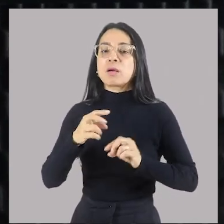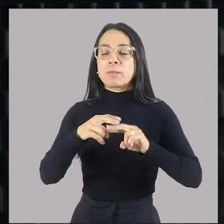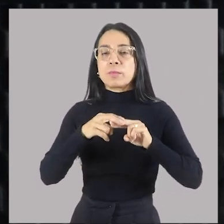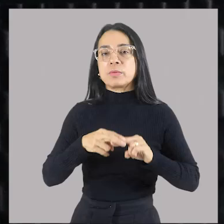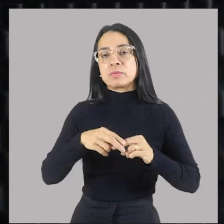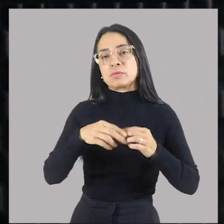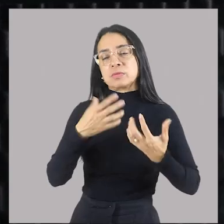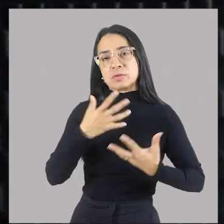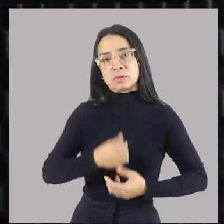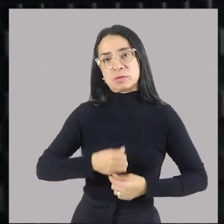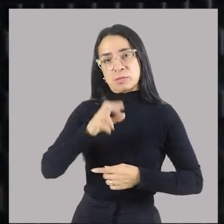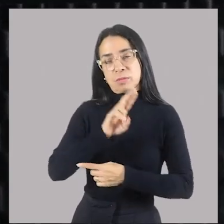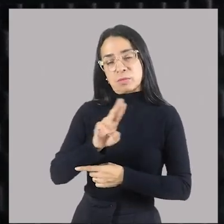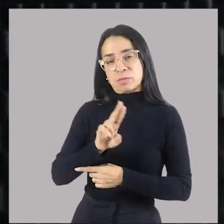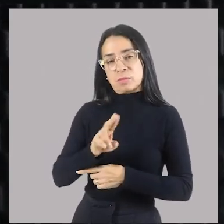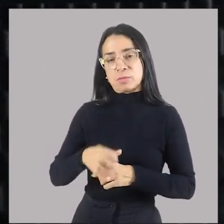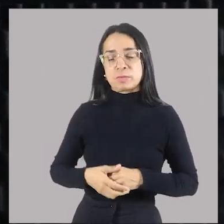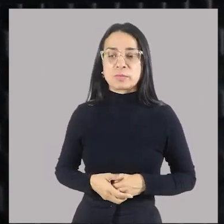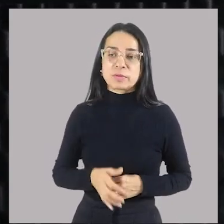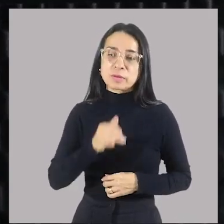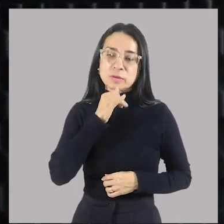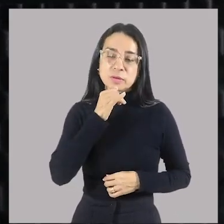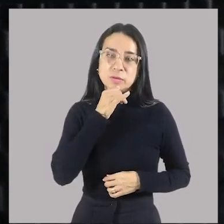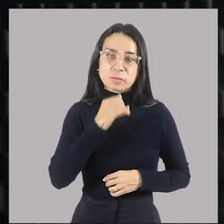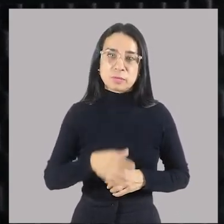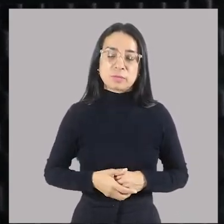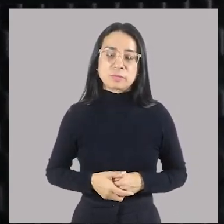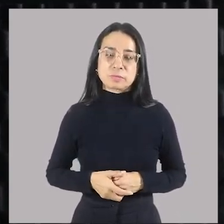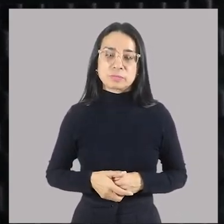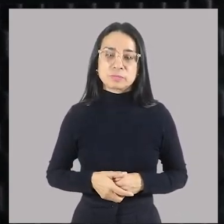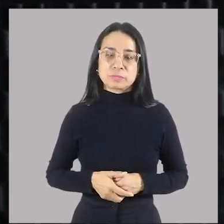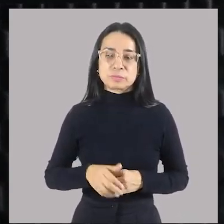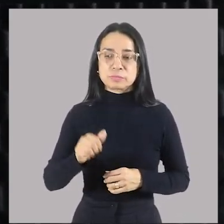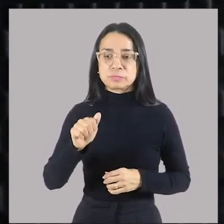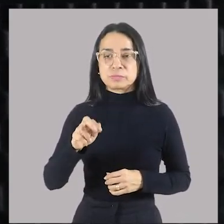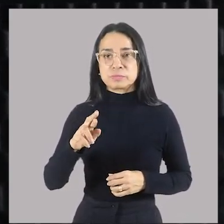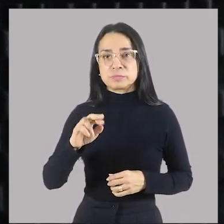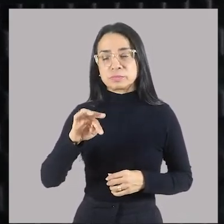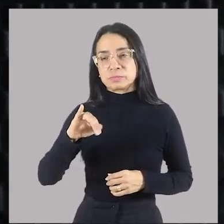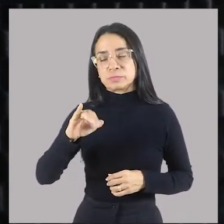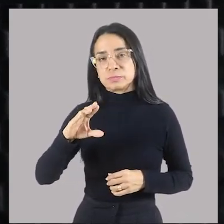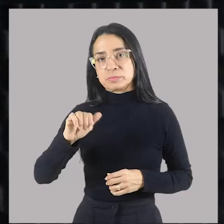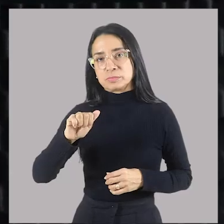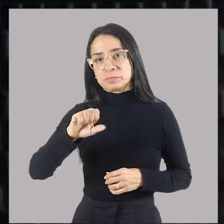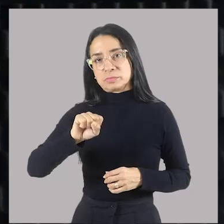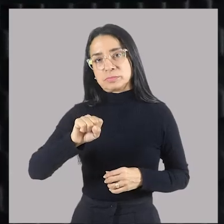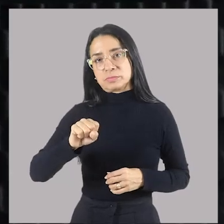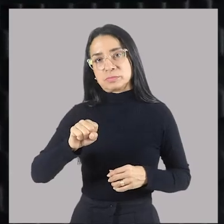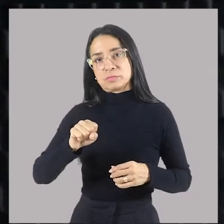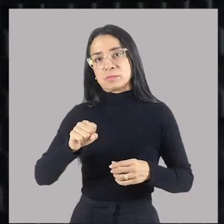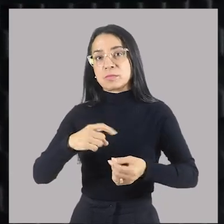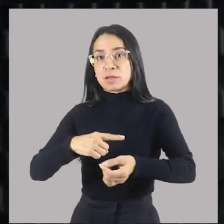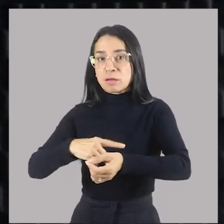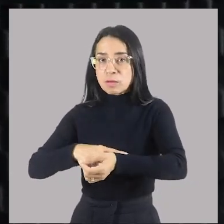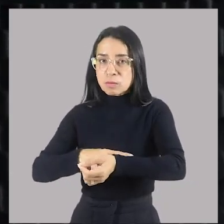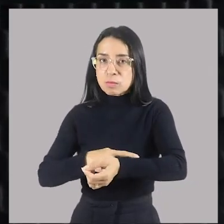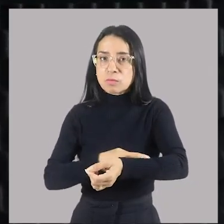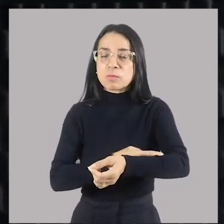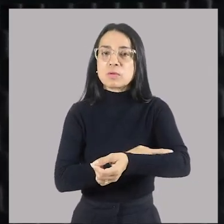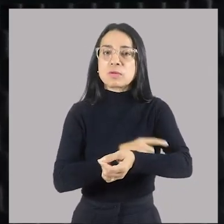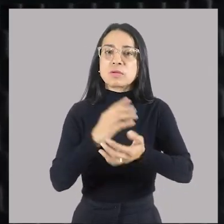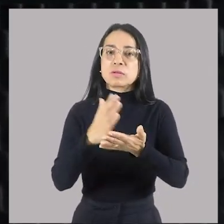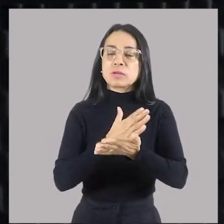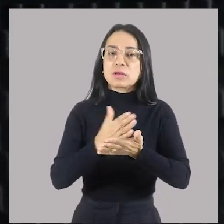de musculatura lisa. As artérias, as arteríolas, as veias, certo?